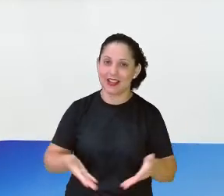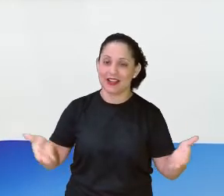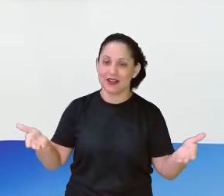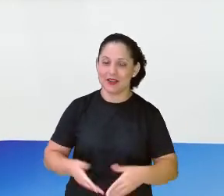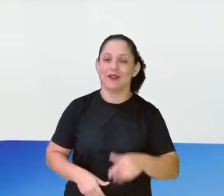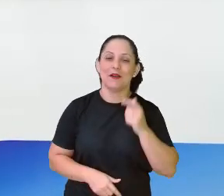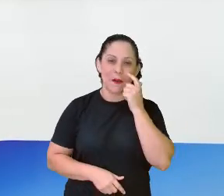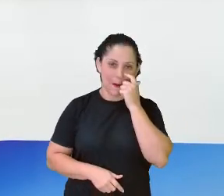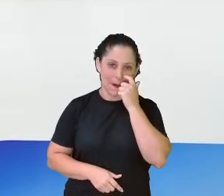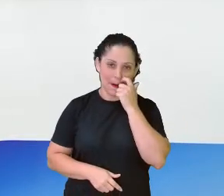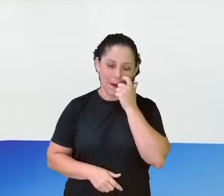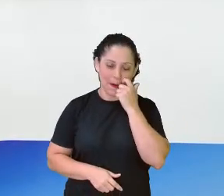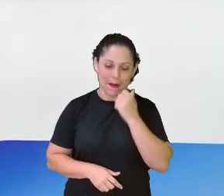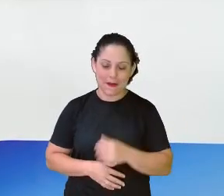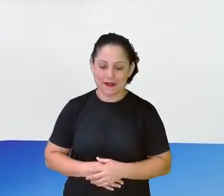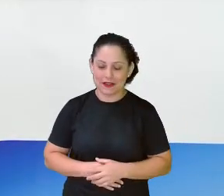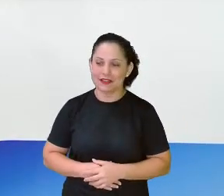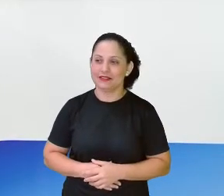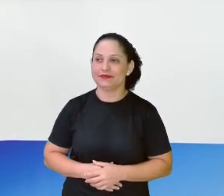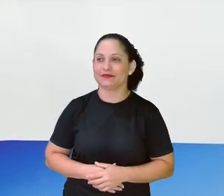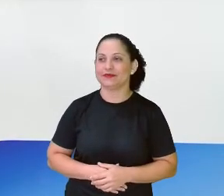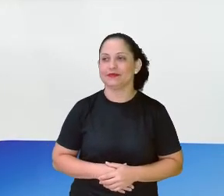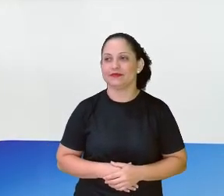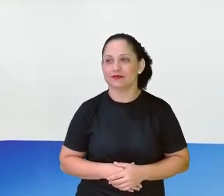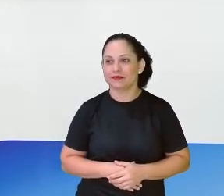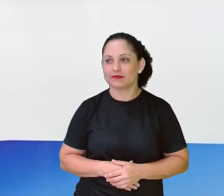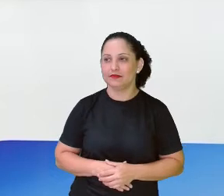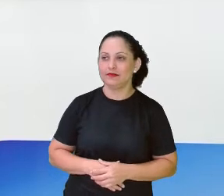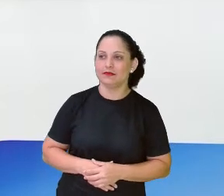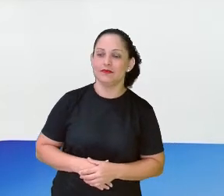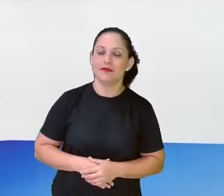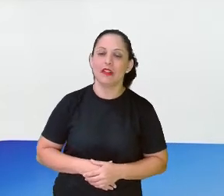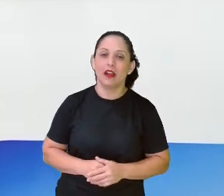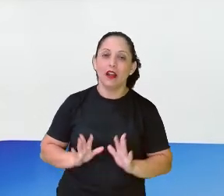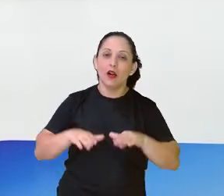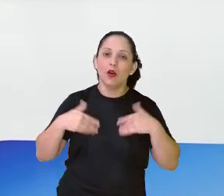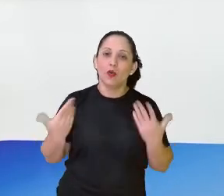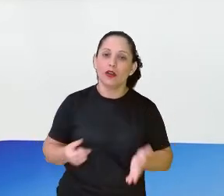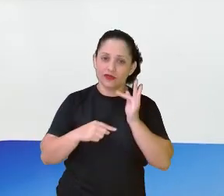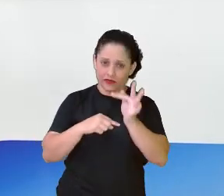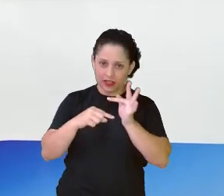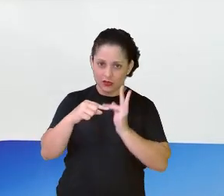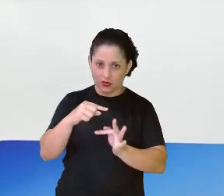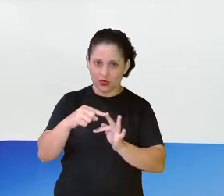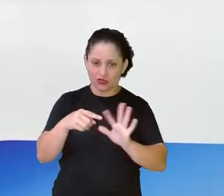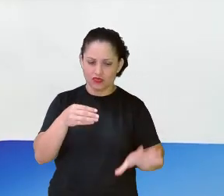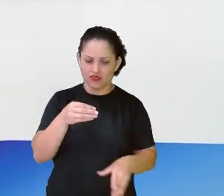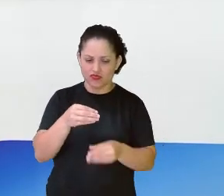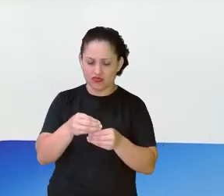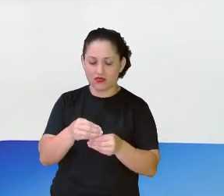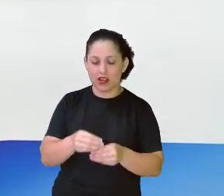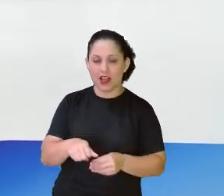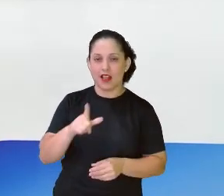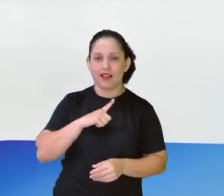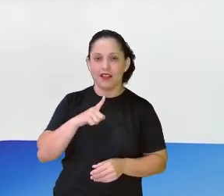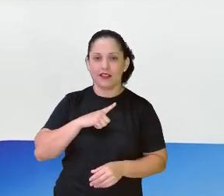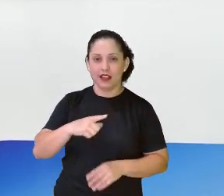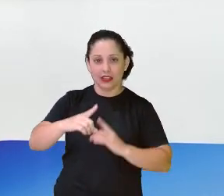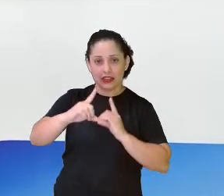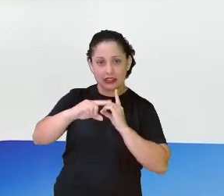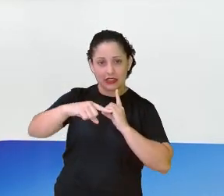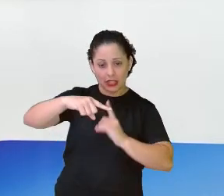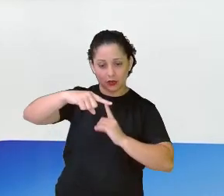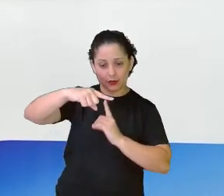as operações aqui. Gente, quando as frações adicionadas tiverem denominador